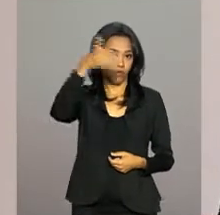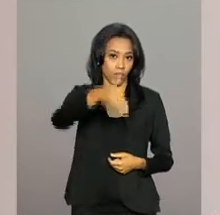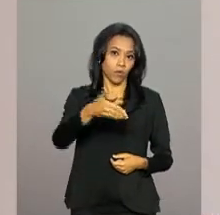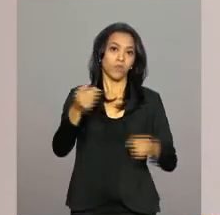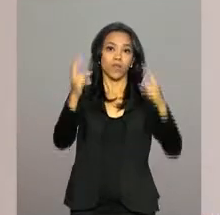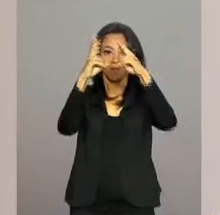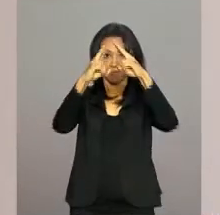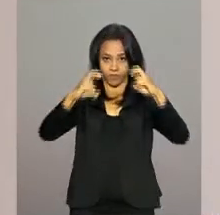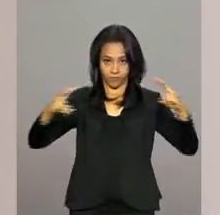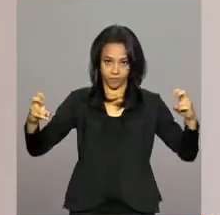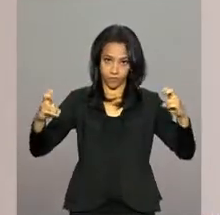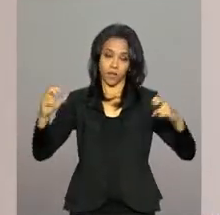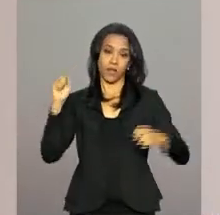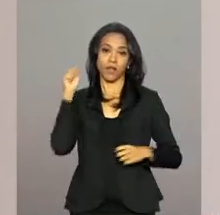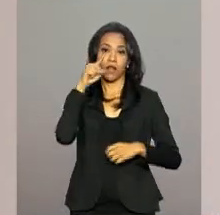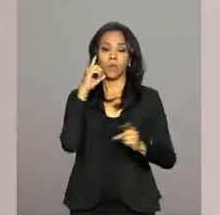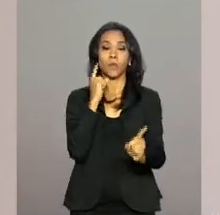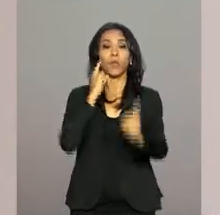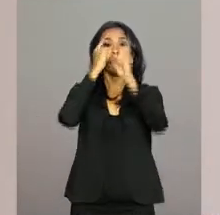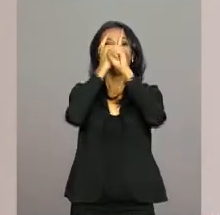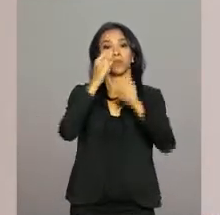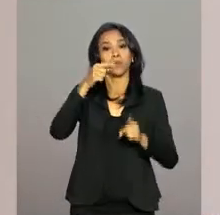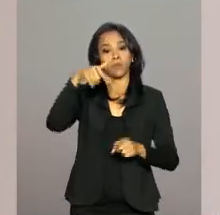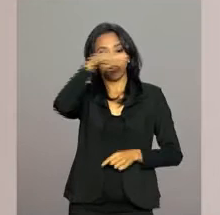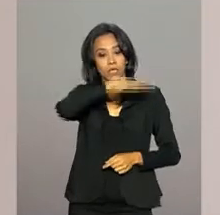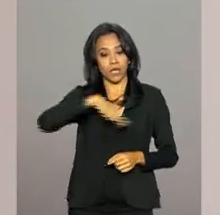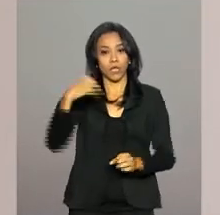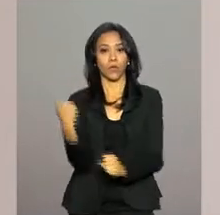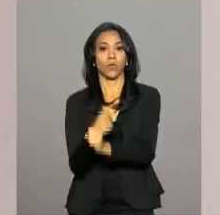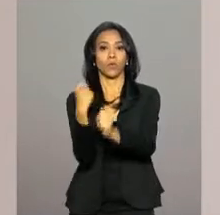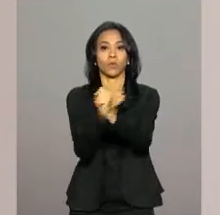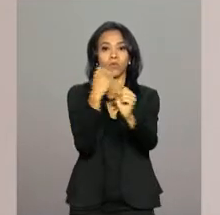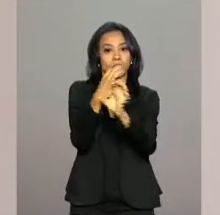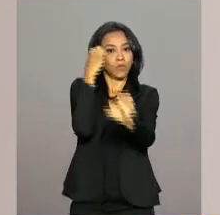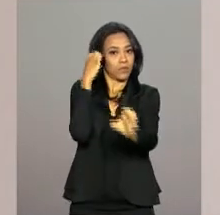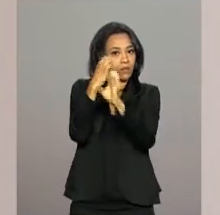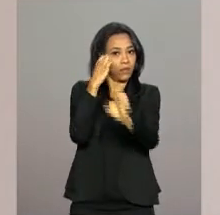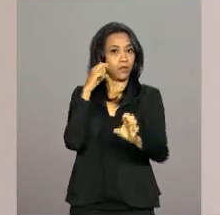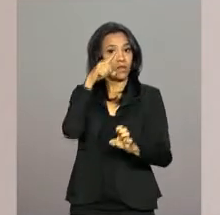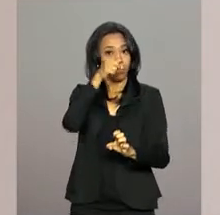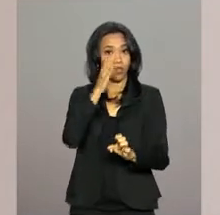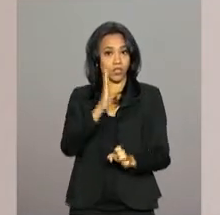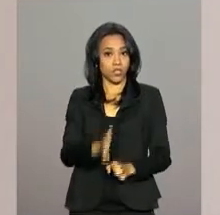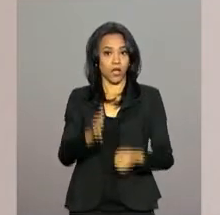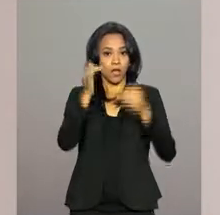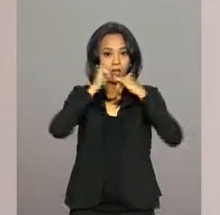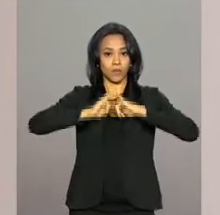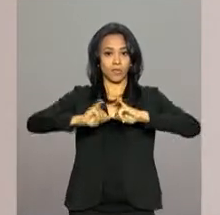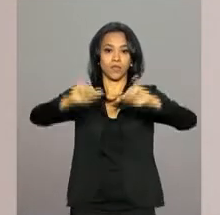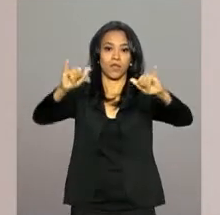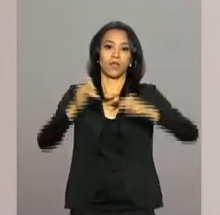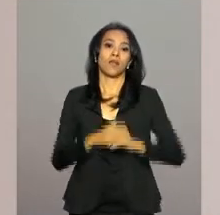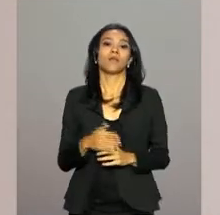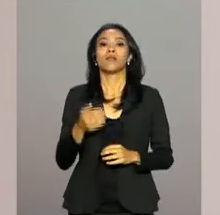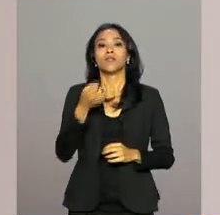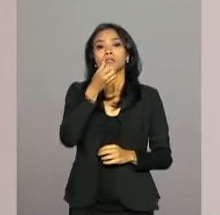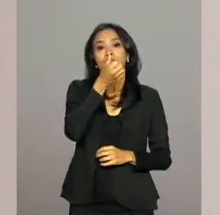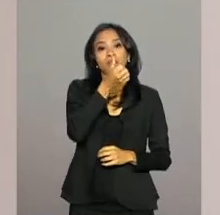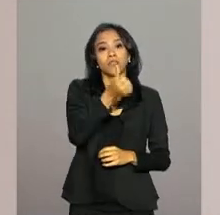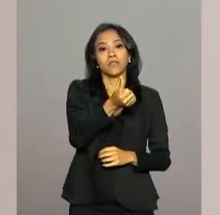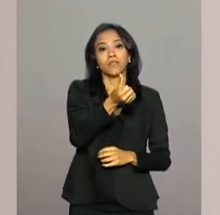um encontro da construção civil e lá anunciamos na verdade e 700 mil casas